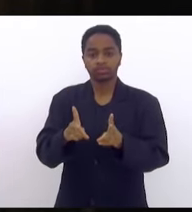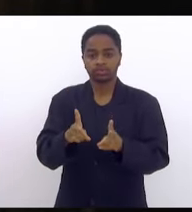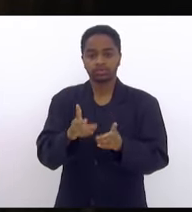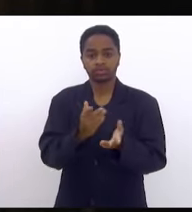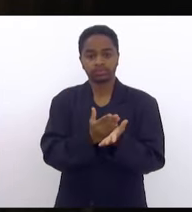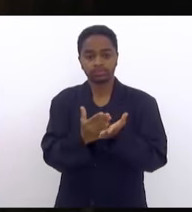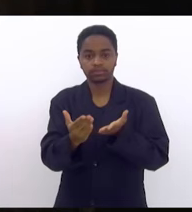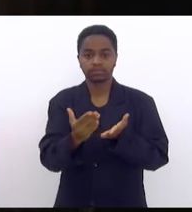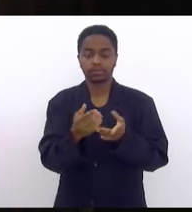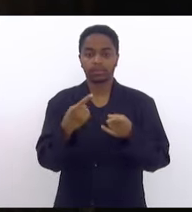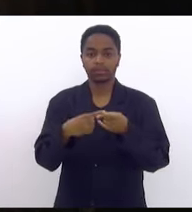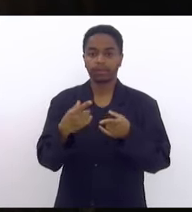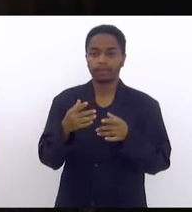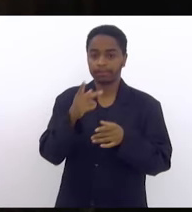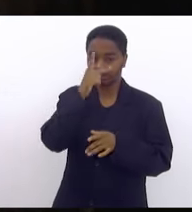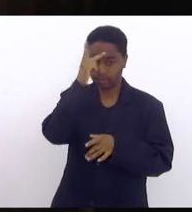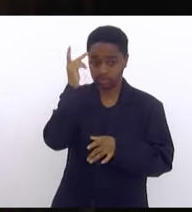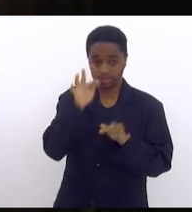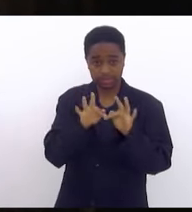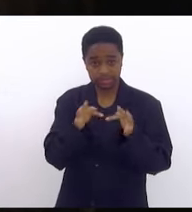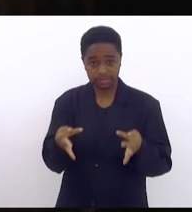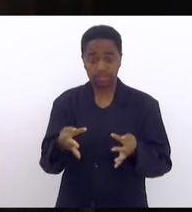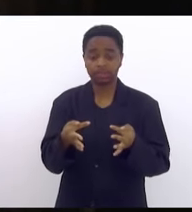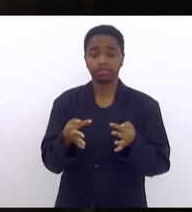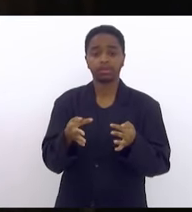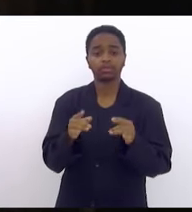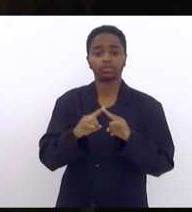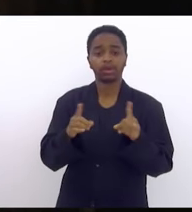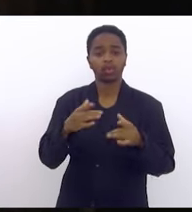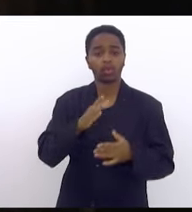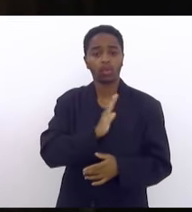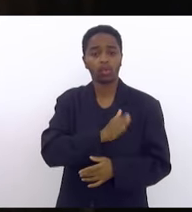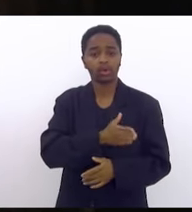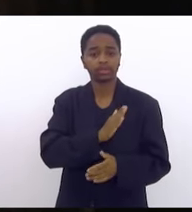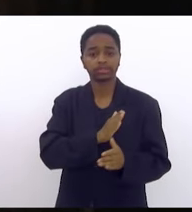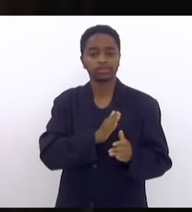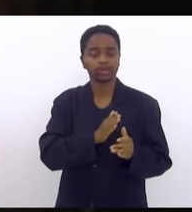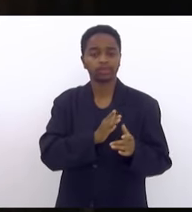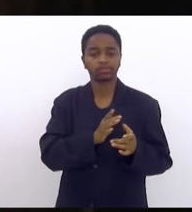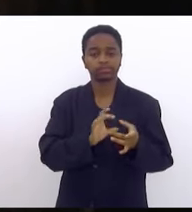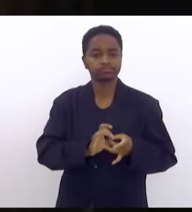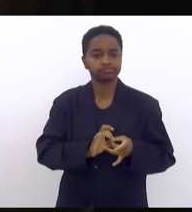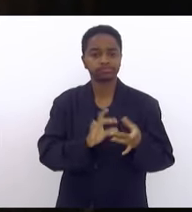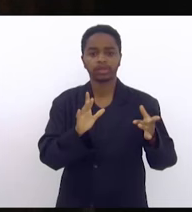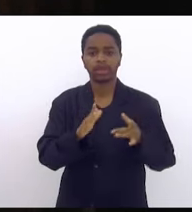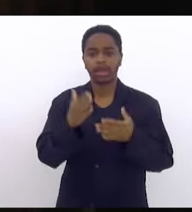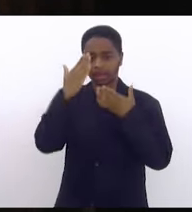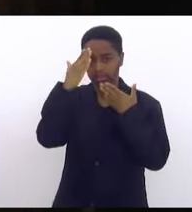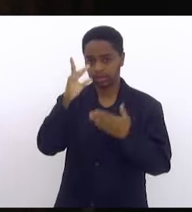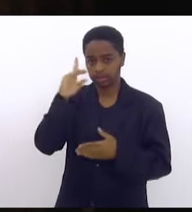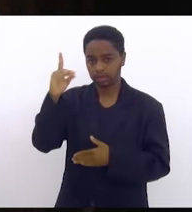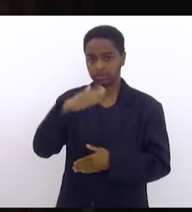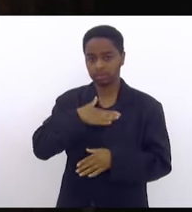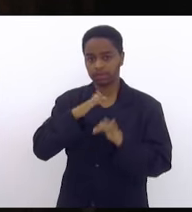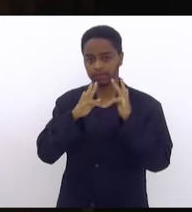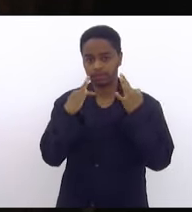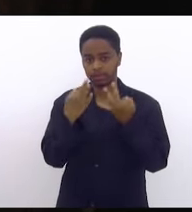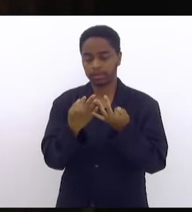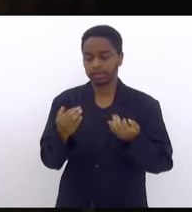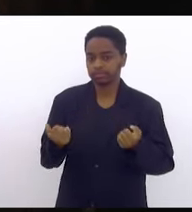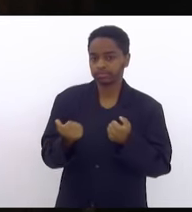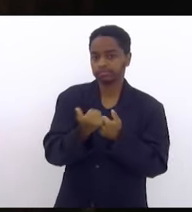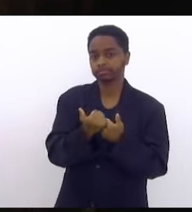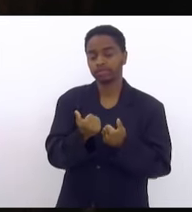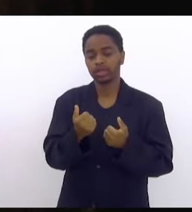início, uma pessoa simples, acessível e com um coração enorme. Graças a Deus eu tenho a minha família, que é a minha base, que é meu orgulho.